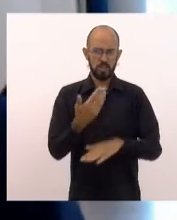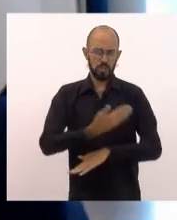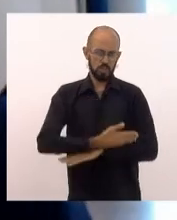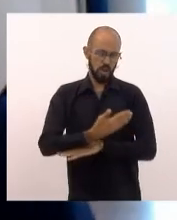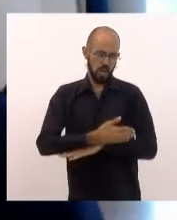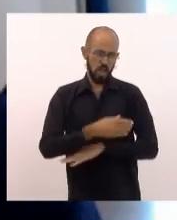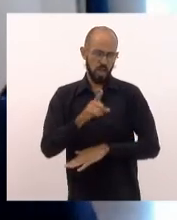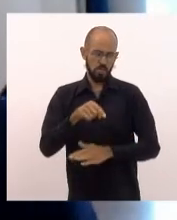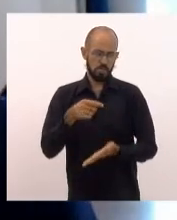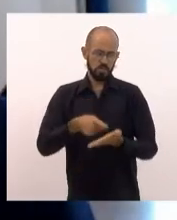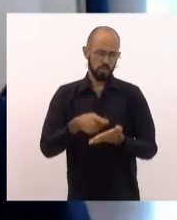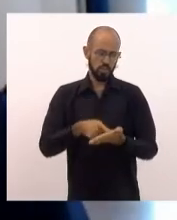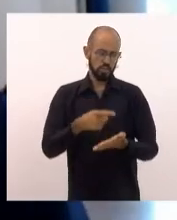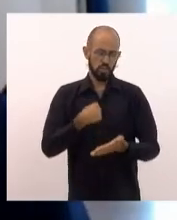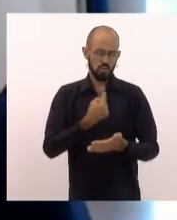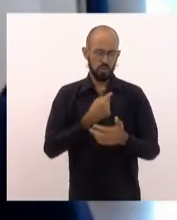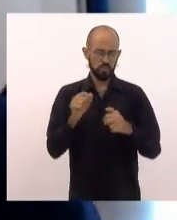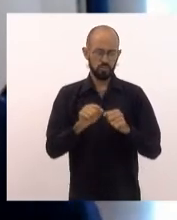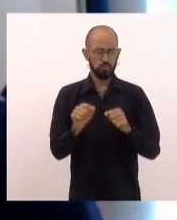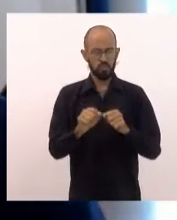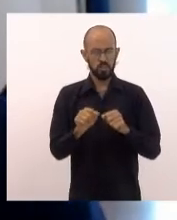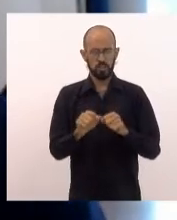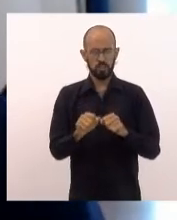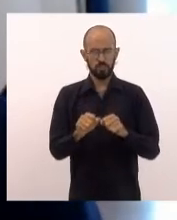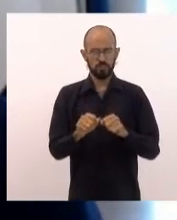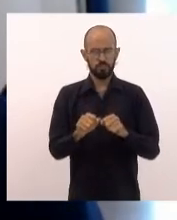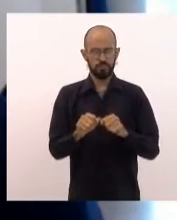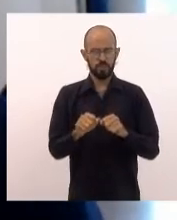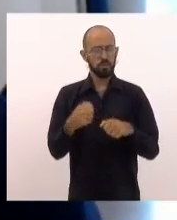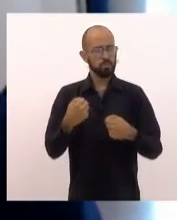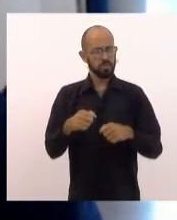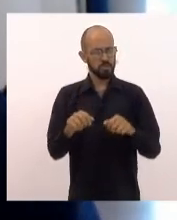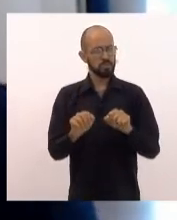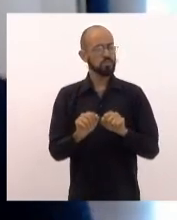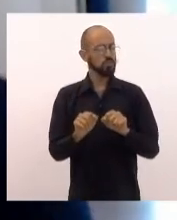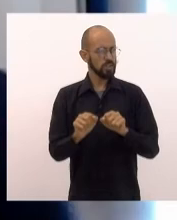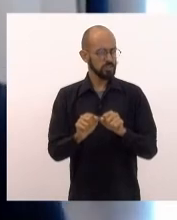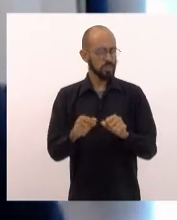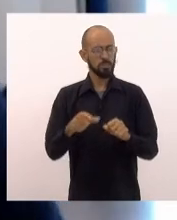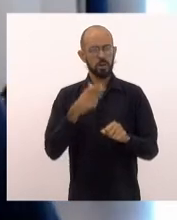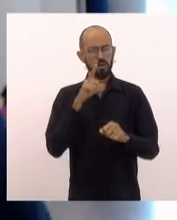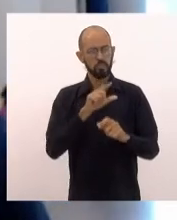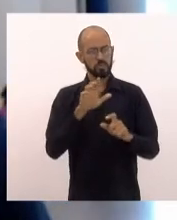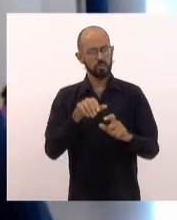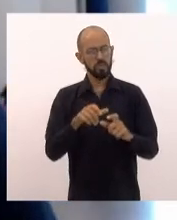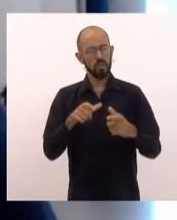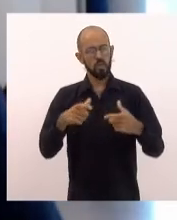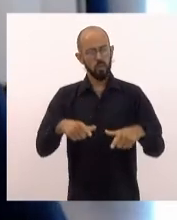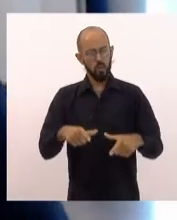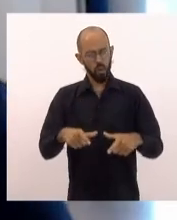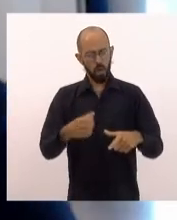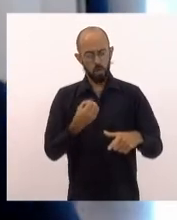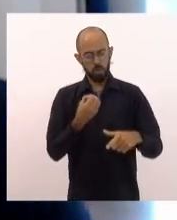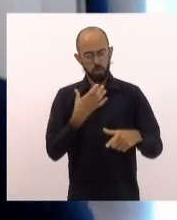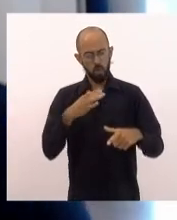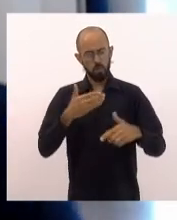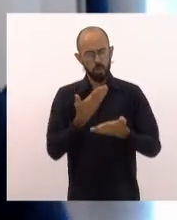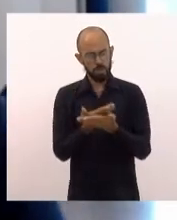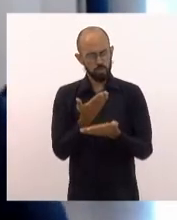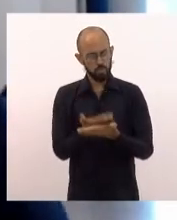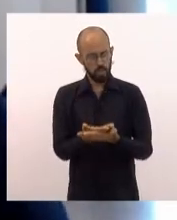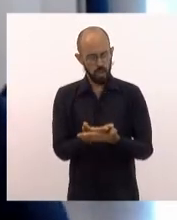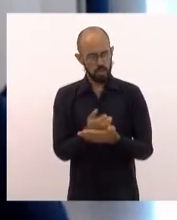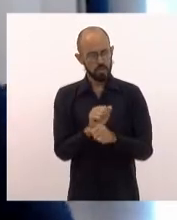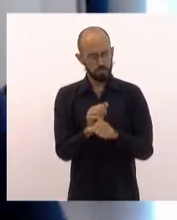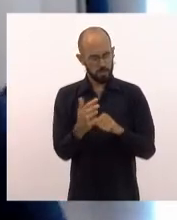quer fazer e vamos nos empenhar, porque isso tem que ser feito para garantir condições dignas nas salas de aula. Essa pandemia mostra a